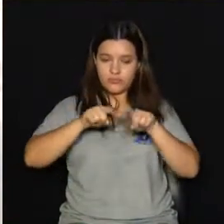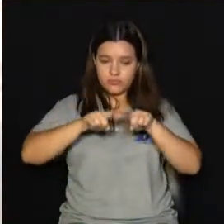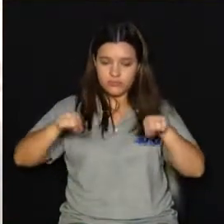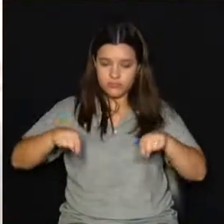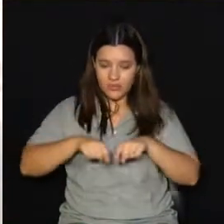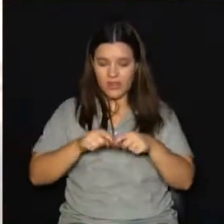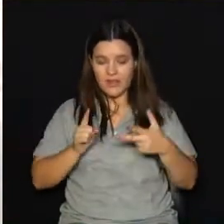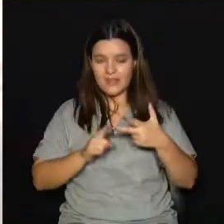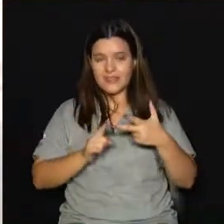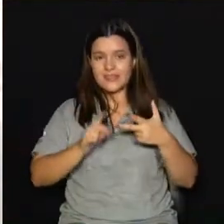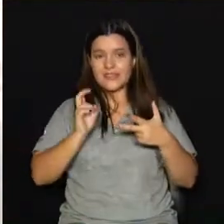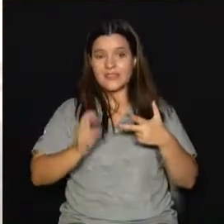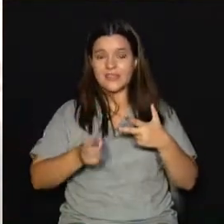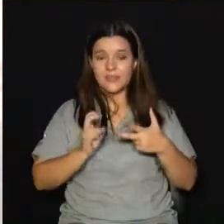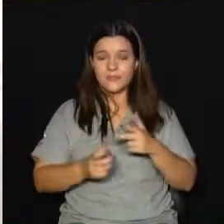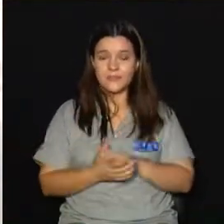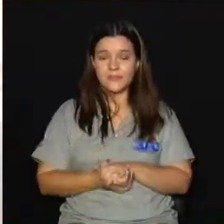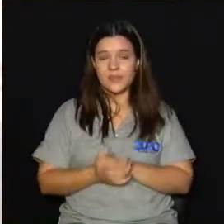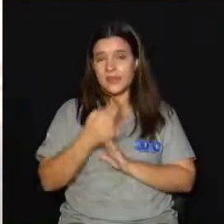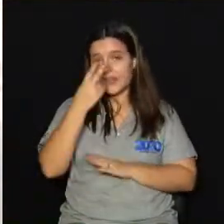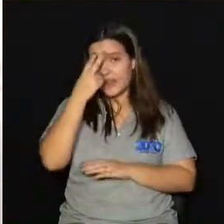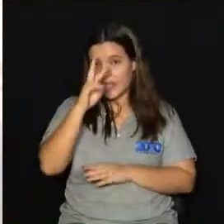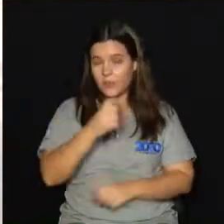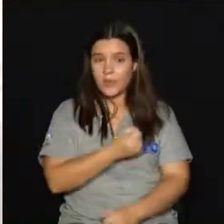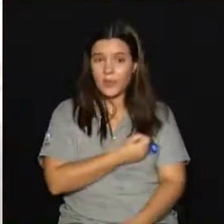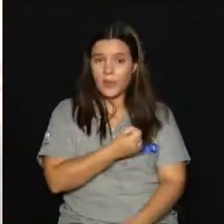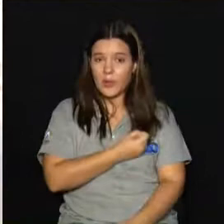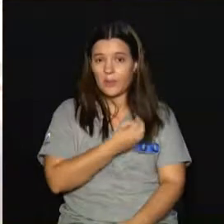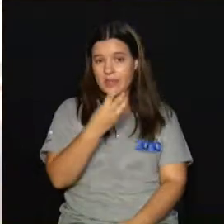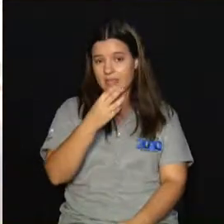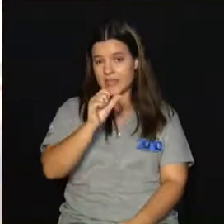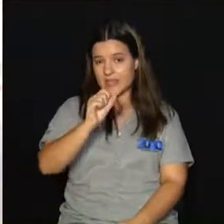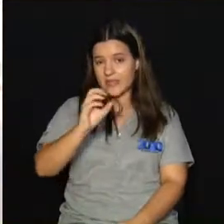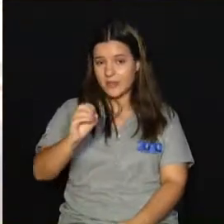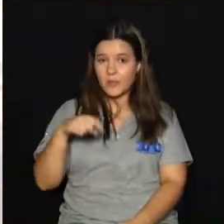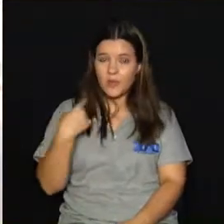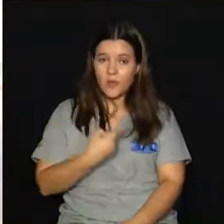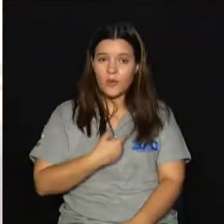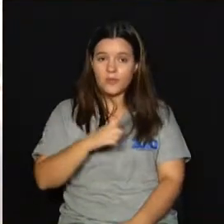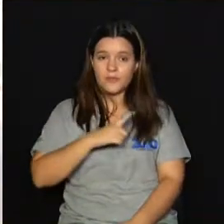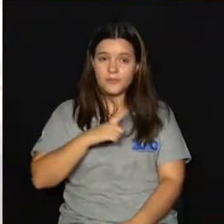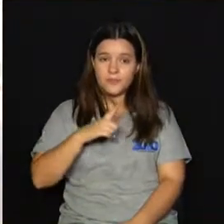5.204 eleitores. Lembrando que ainda na zona 380, nós temos